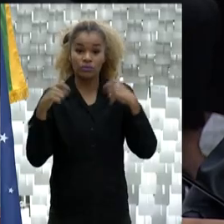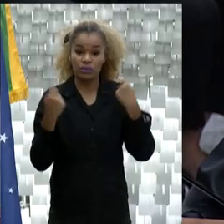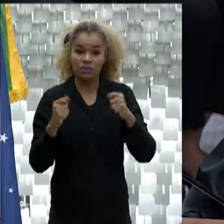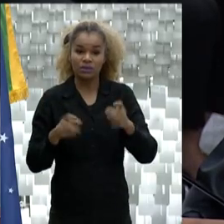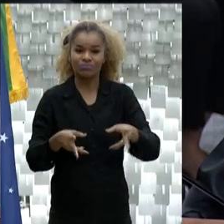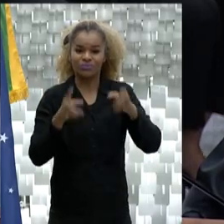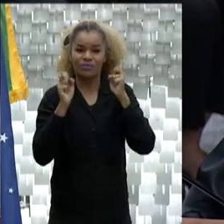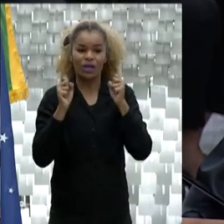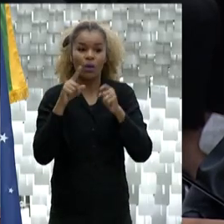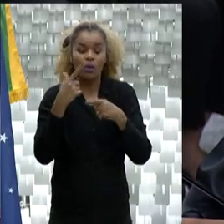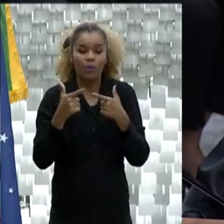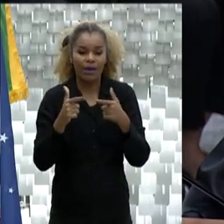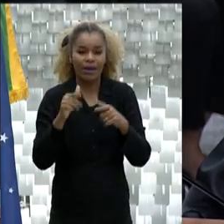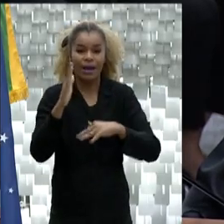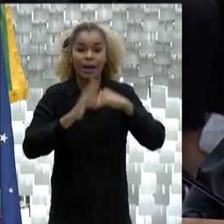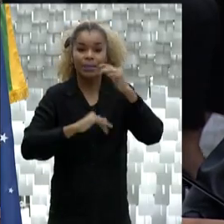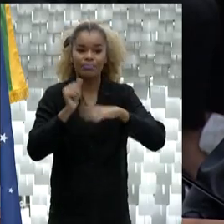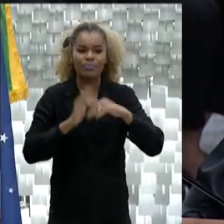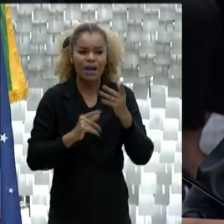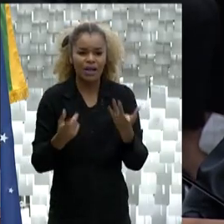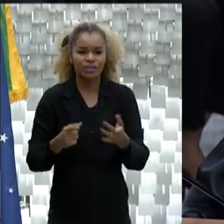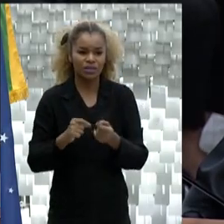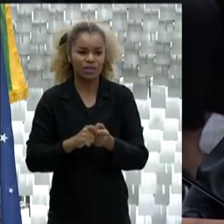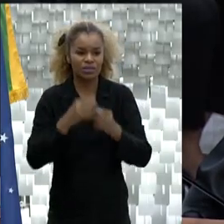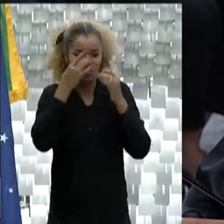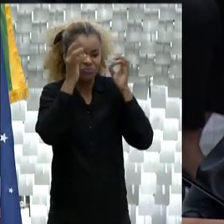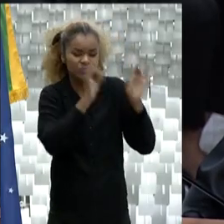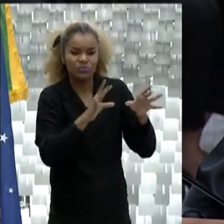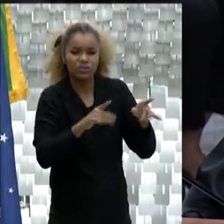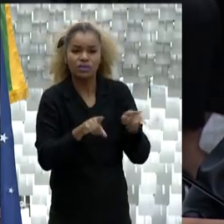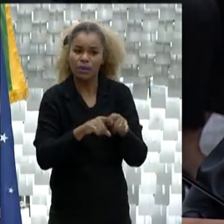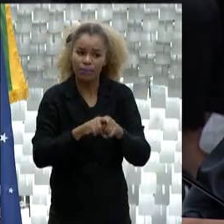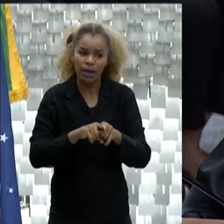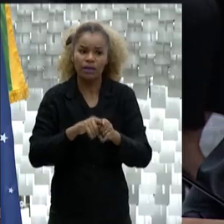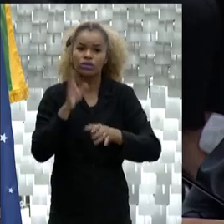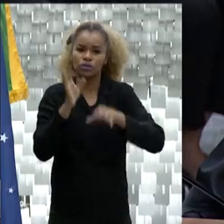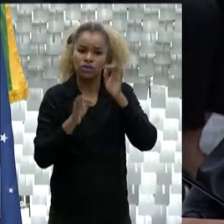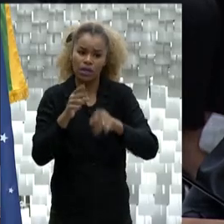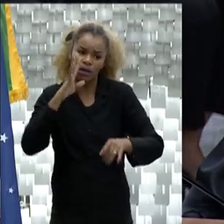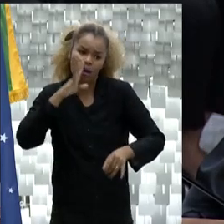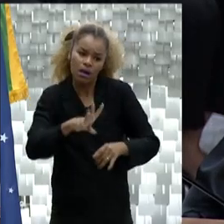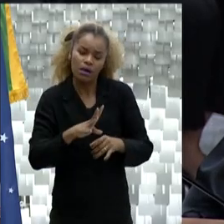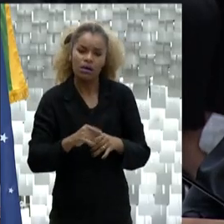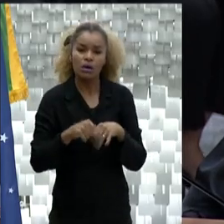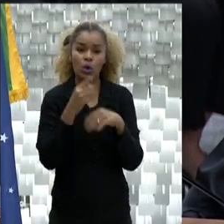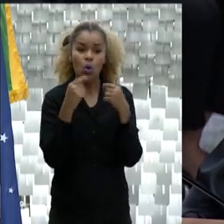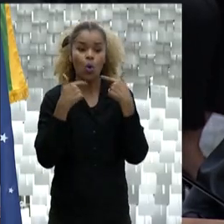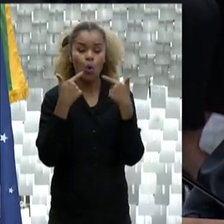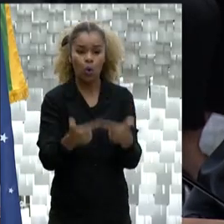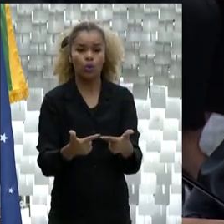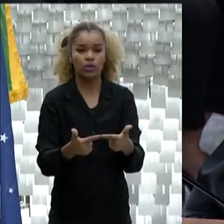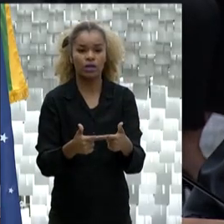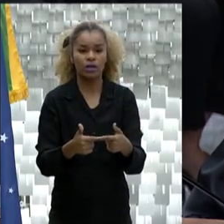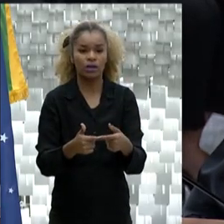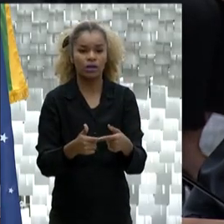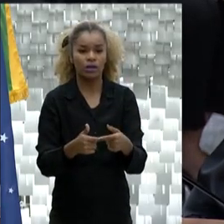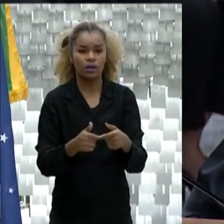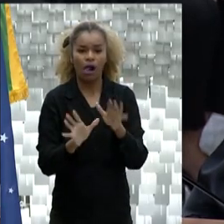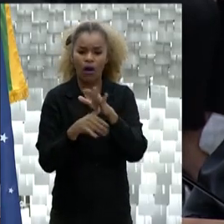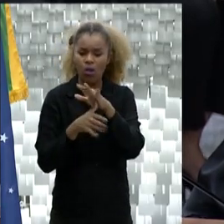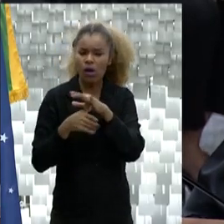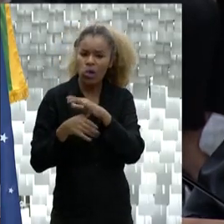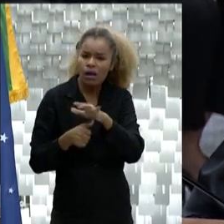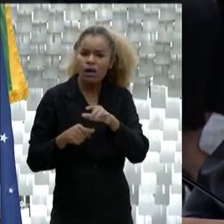contra práticas negligentes, contra a omissão e os arbítrios estatais. A